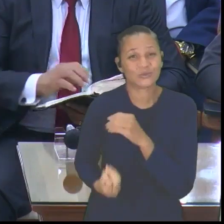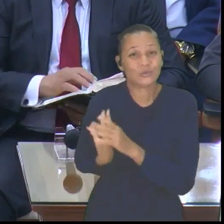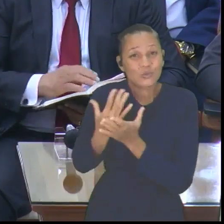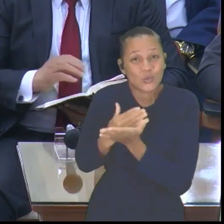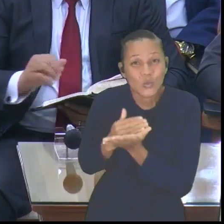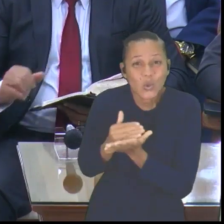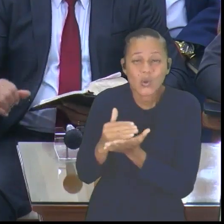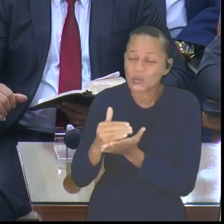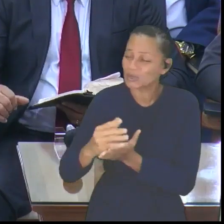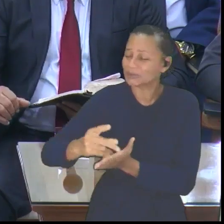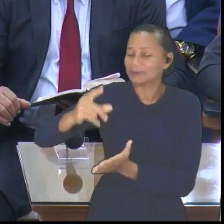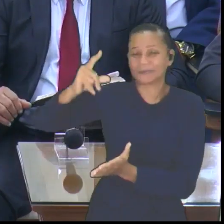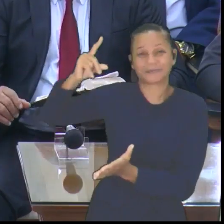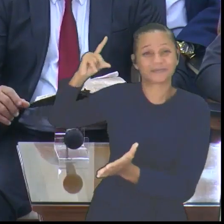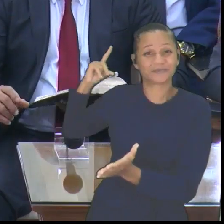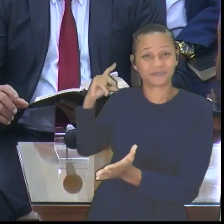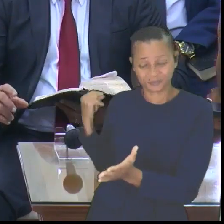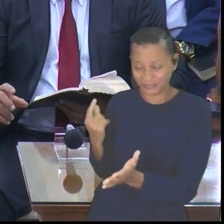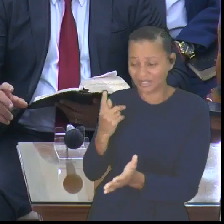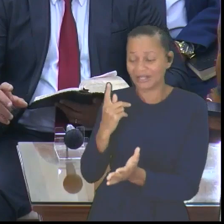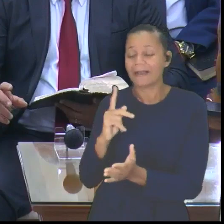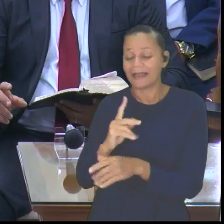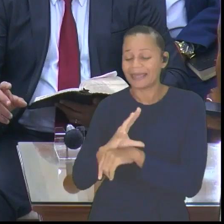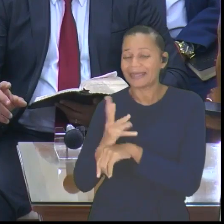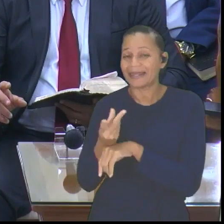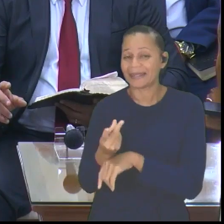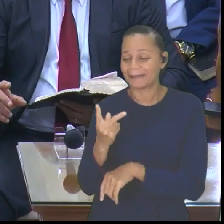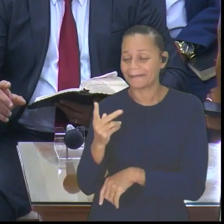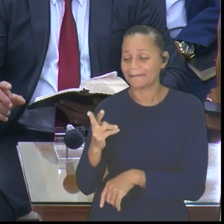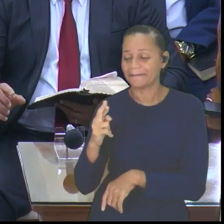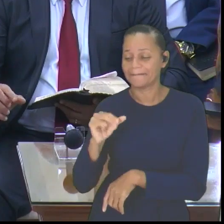naqueles dias. Então a sua intenção era